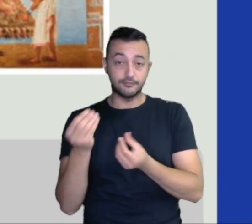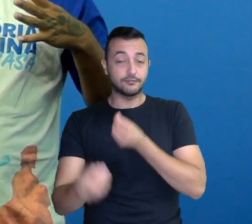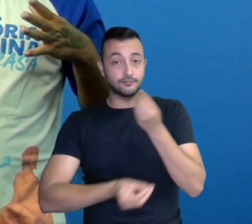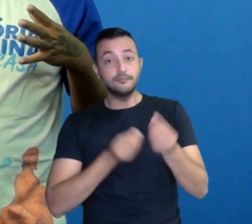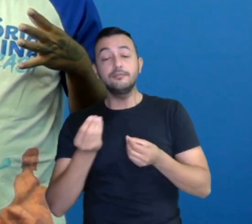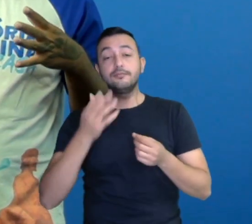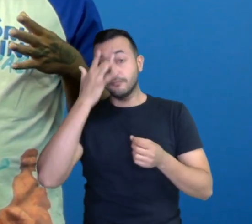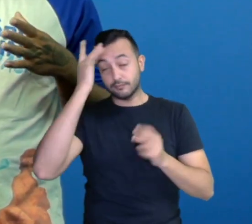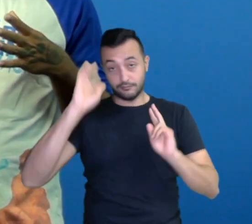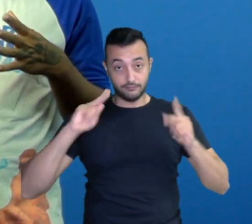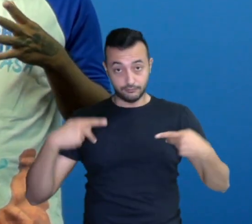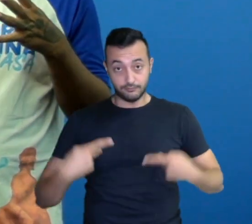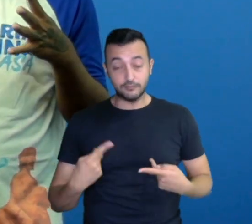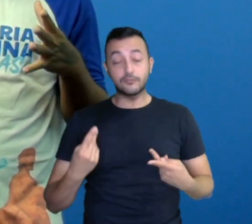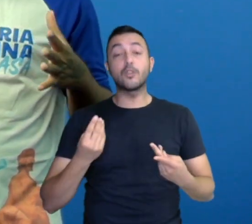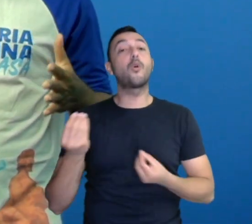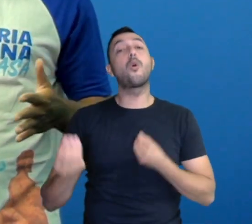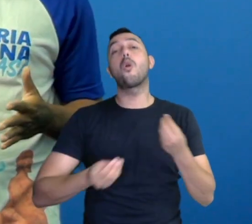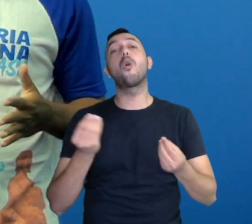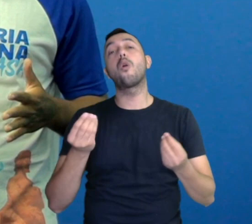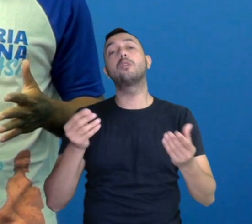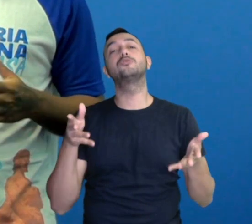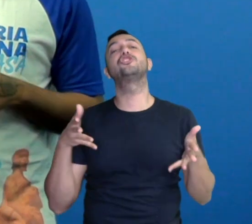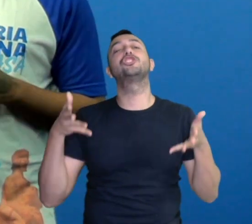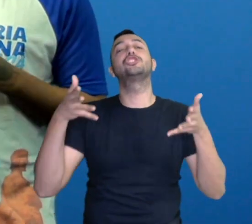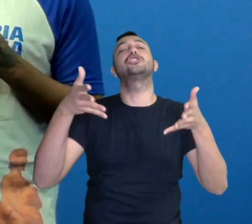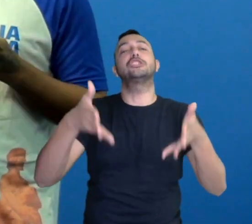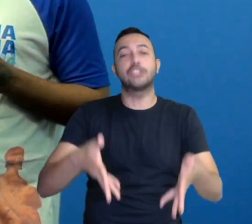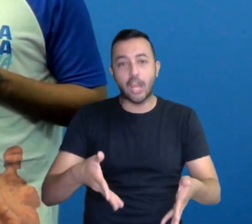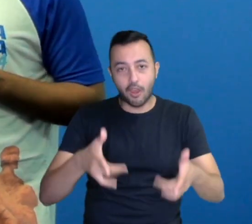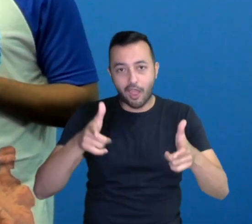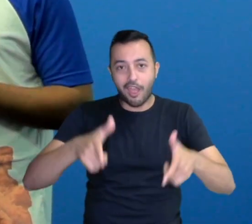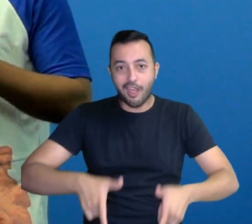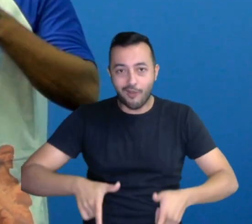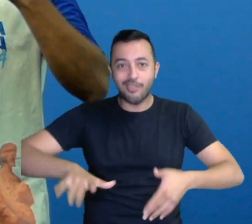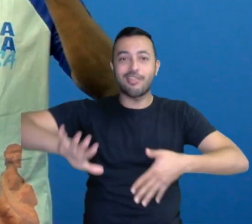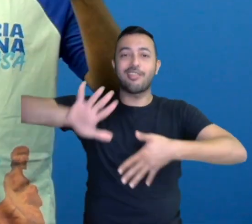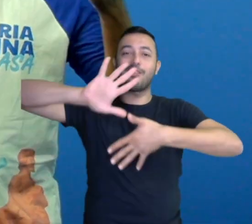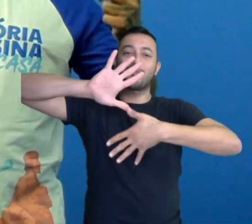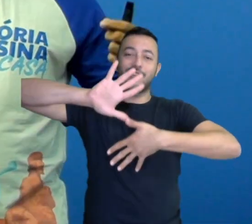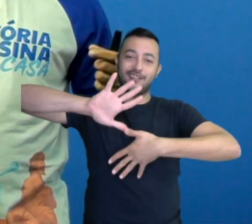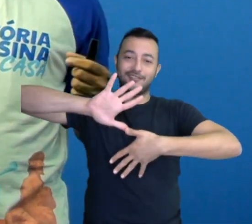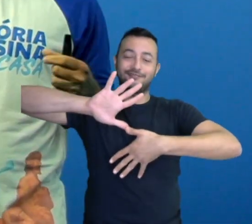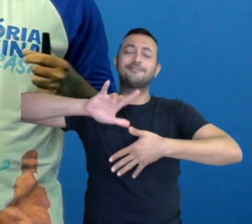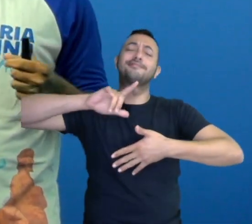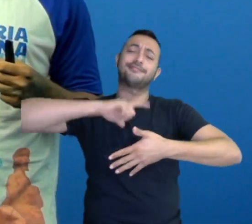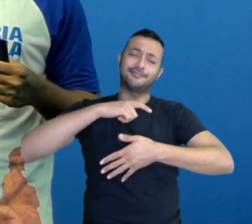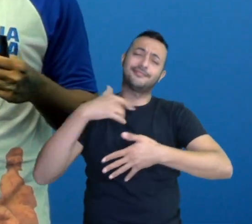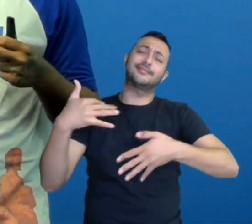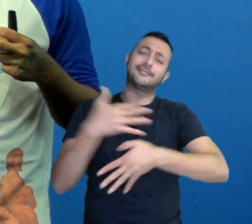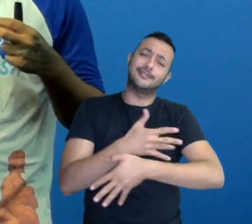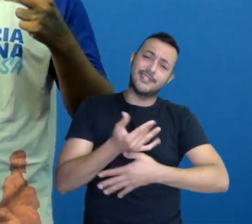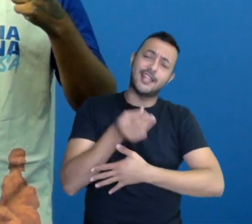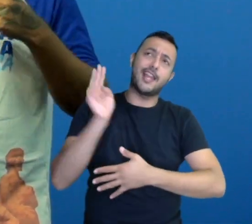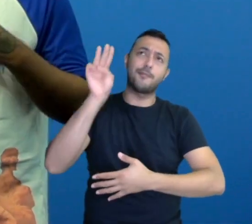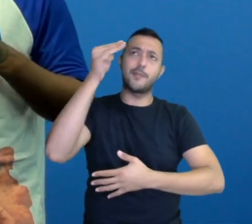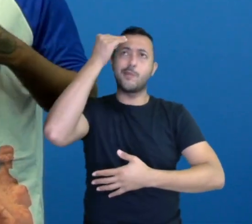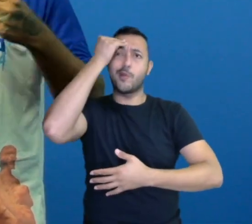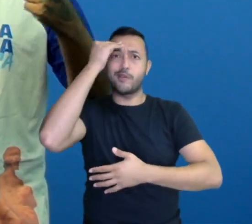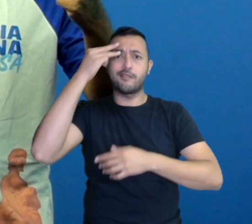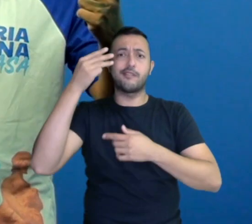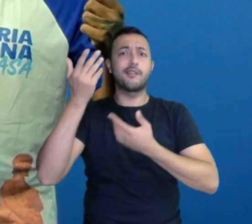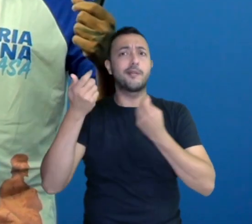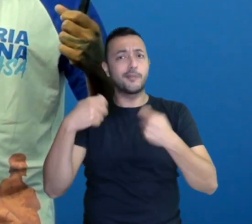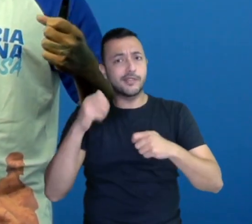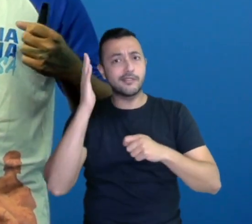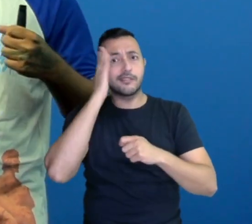que os seres humanos eles chegaram na América, né? Para a gente poder falar sobre as cidades e as memórias, a gente precisa entender